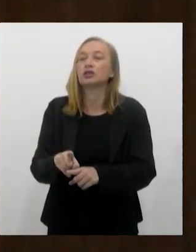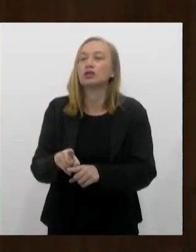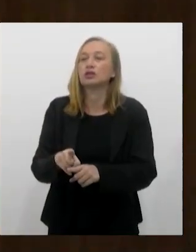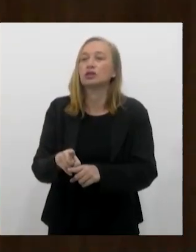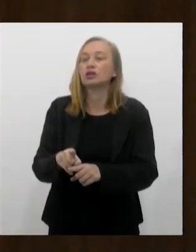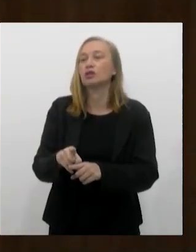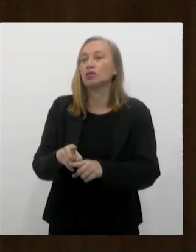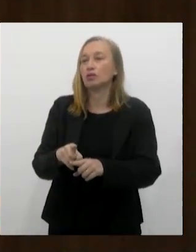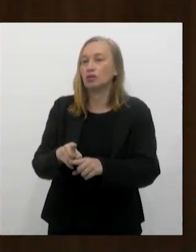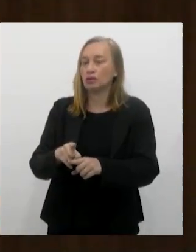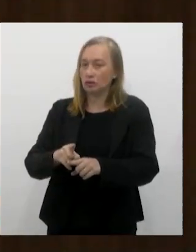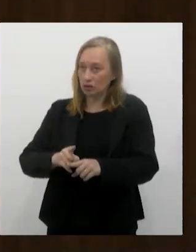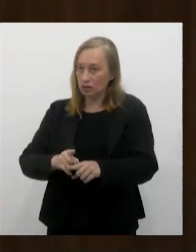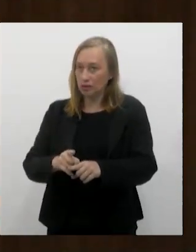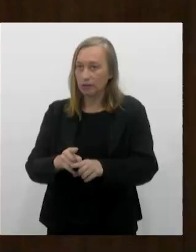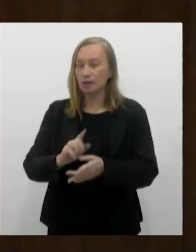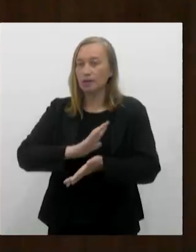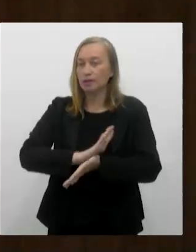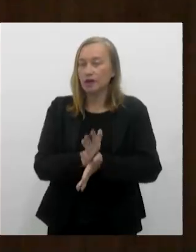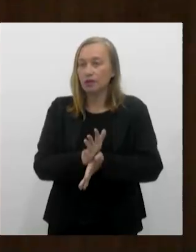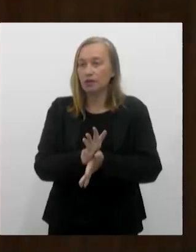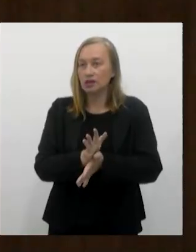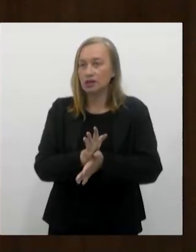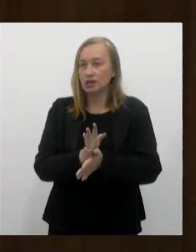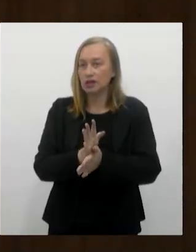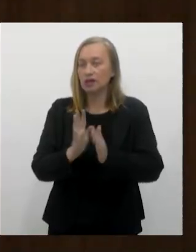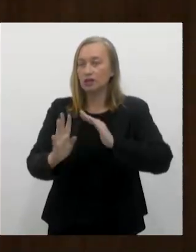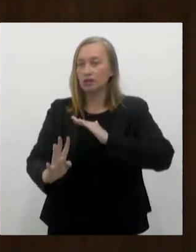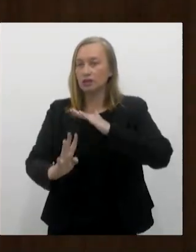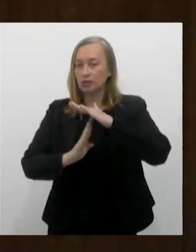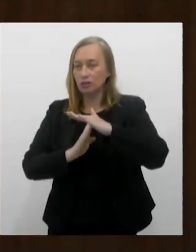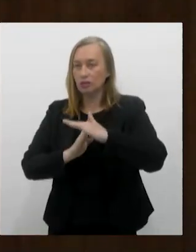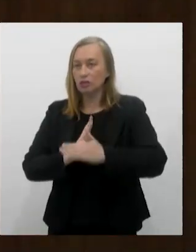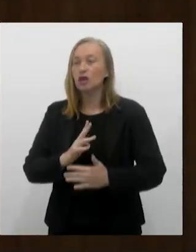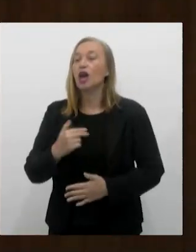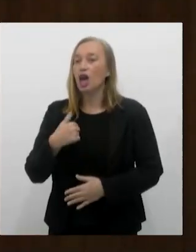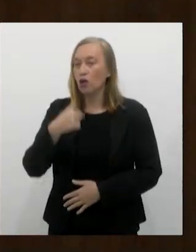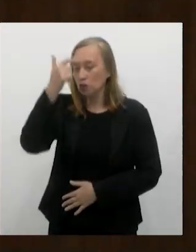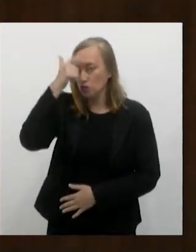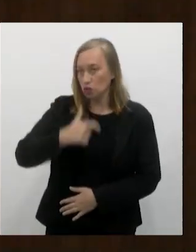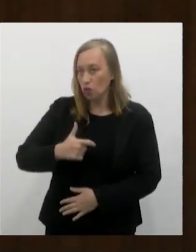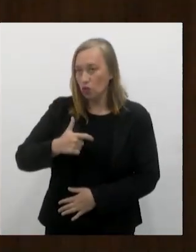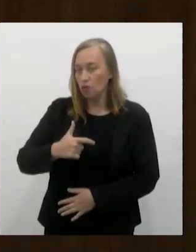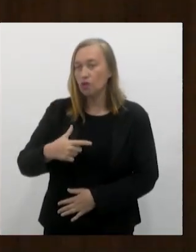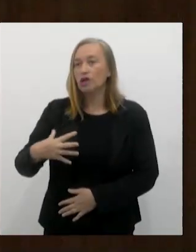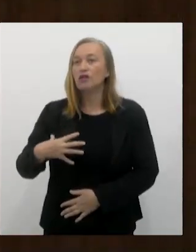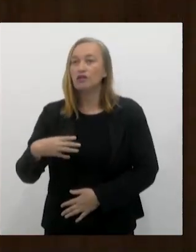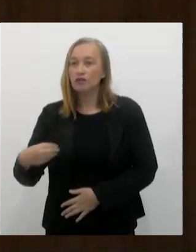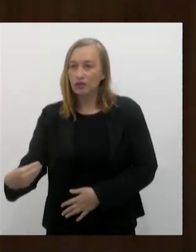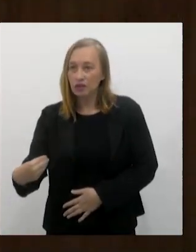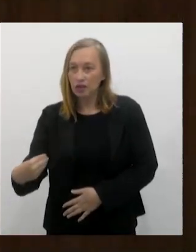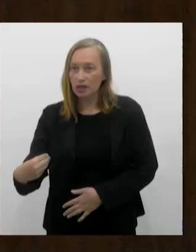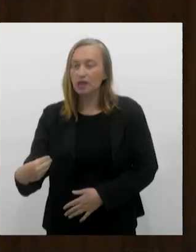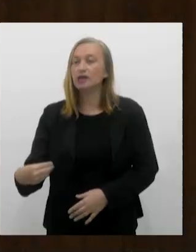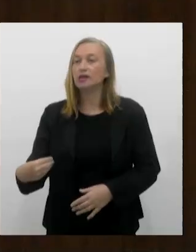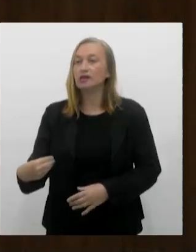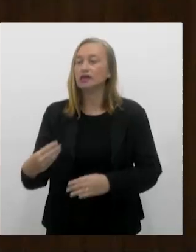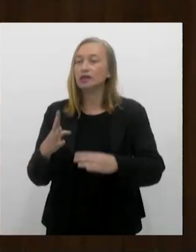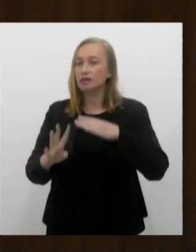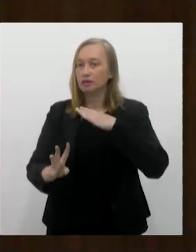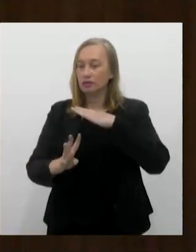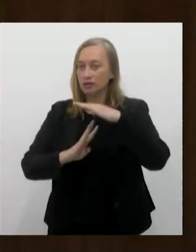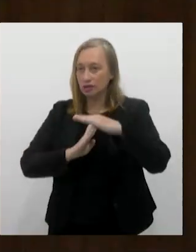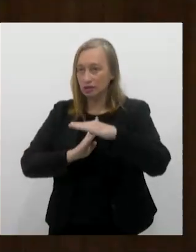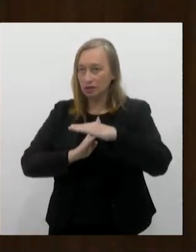sou filha de japonês, isso está no meu nome, Érica Takimoto, está no meu rosto, está na minha história, e sem querer